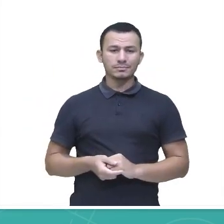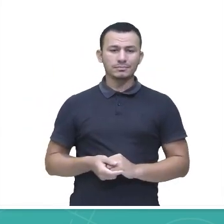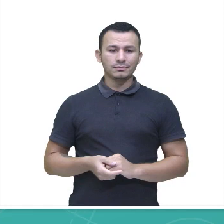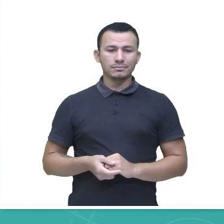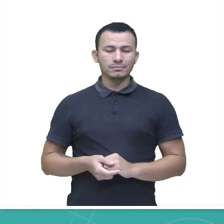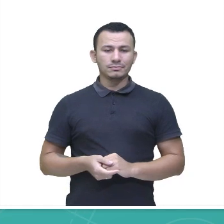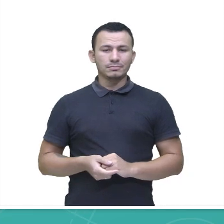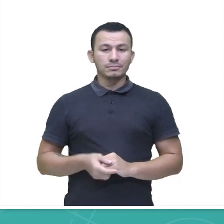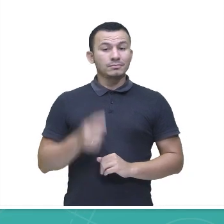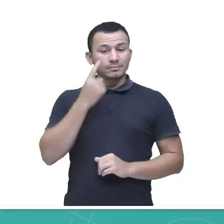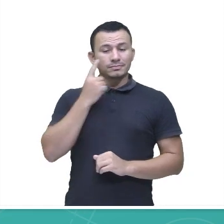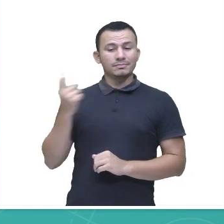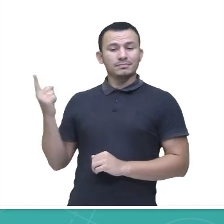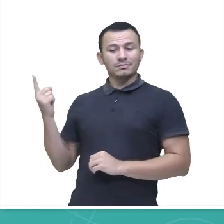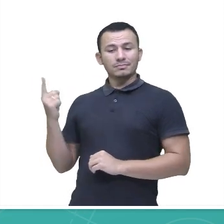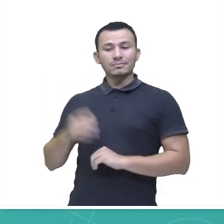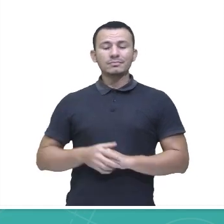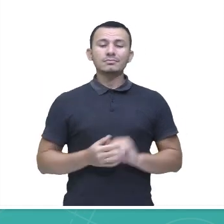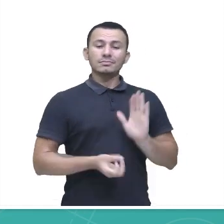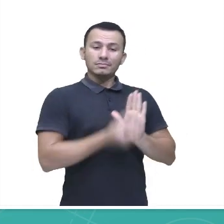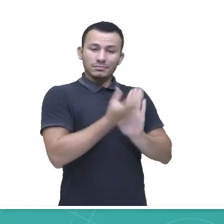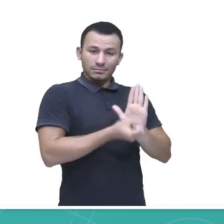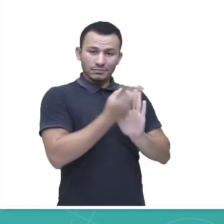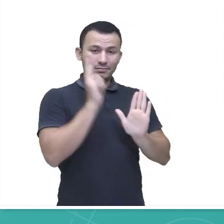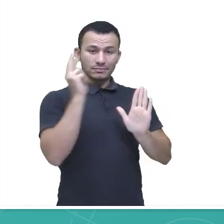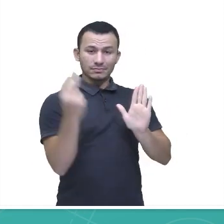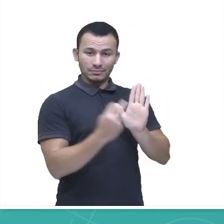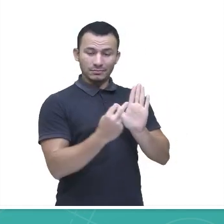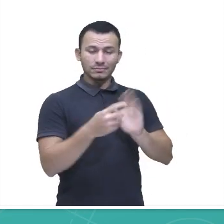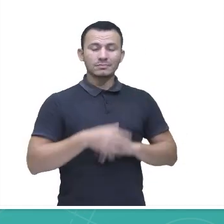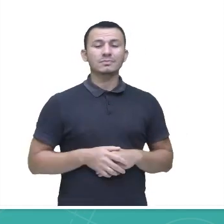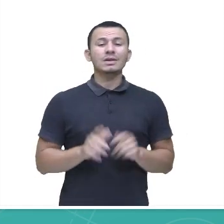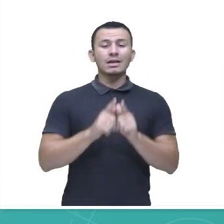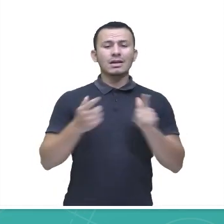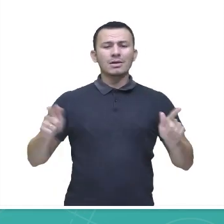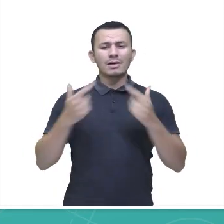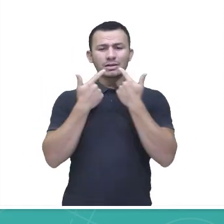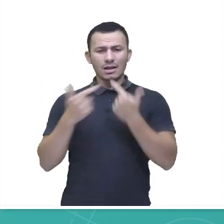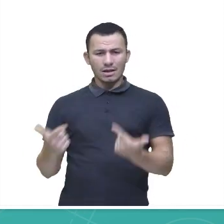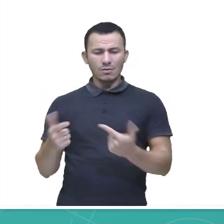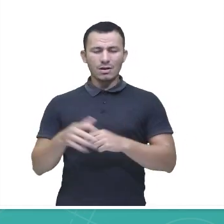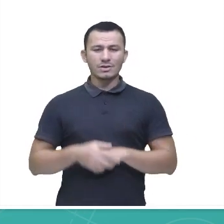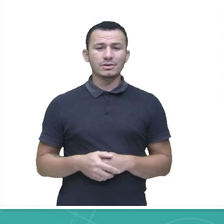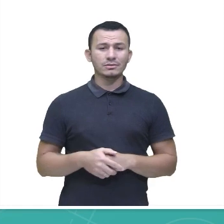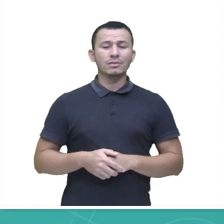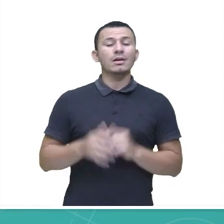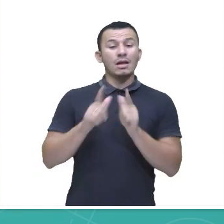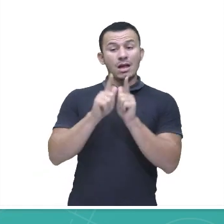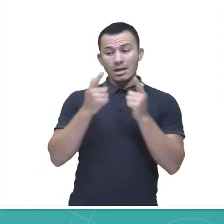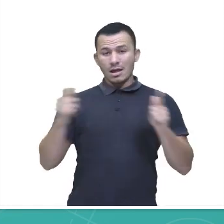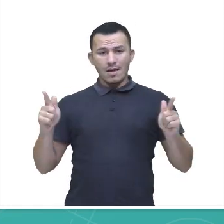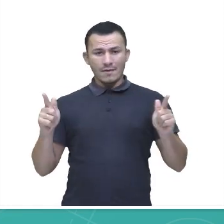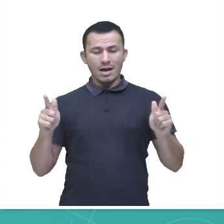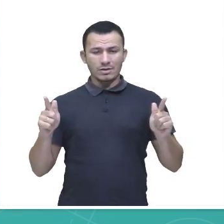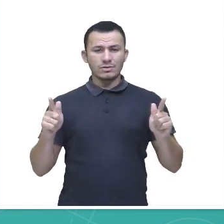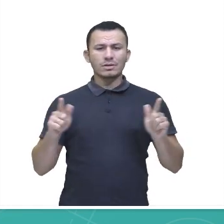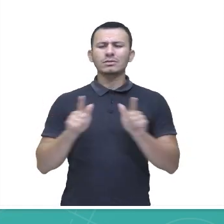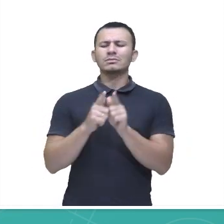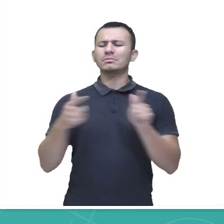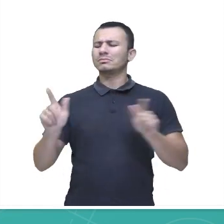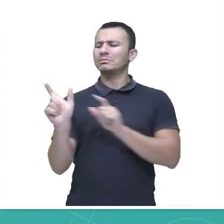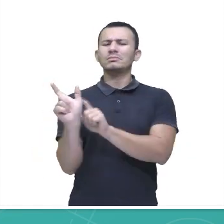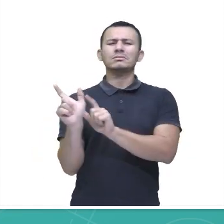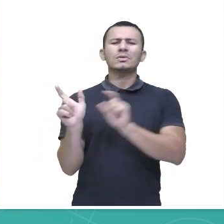Ok, já está aqui, só um pouquinho, aqui. De gramática e de linguagem. E havia uma gramática, olha, a palavra gramática